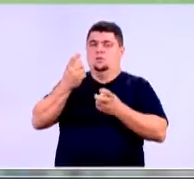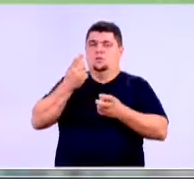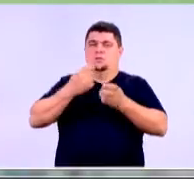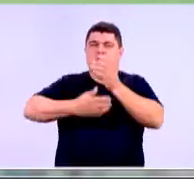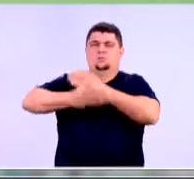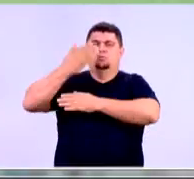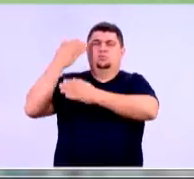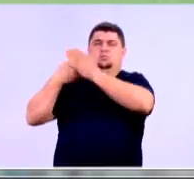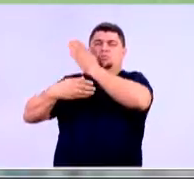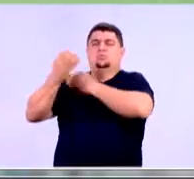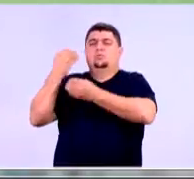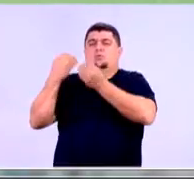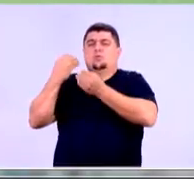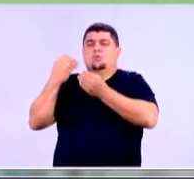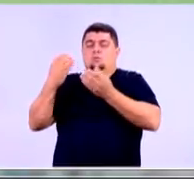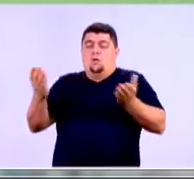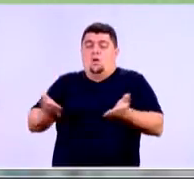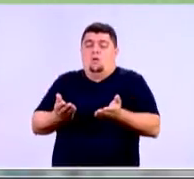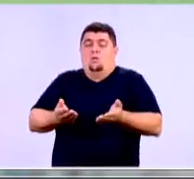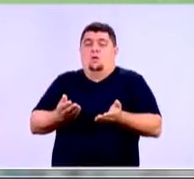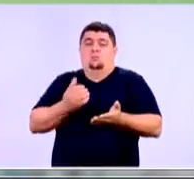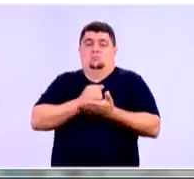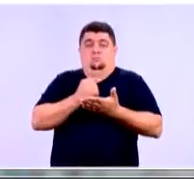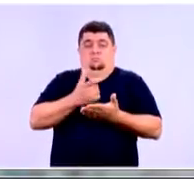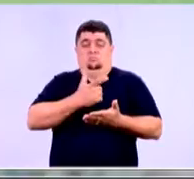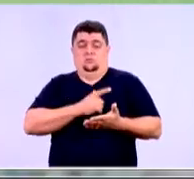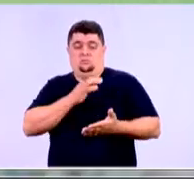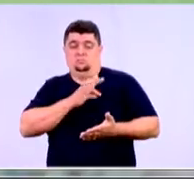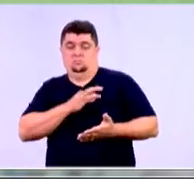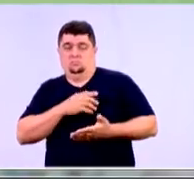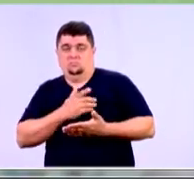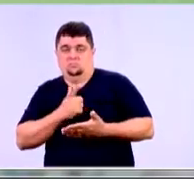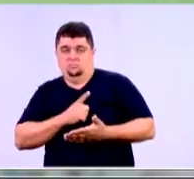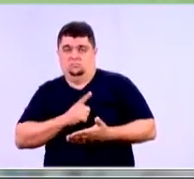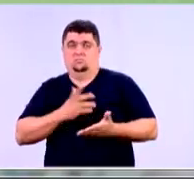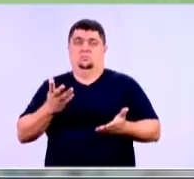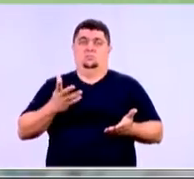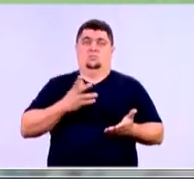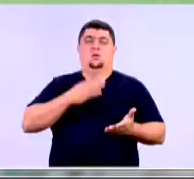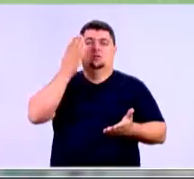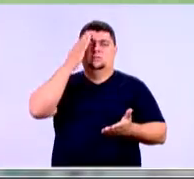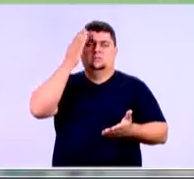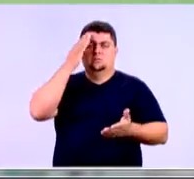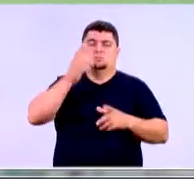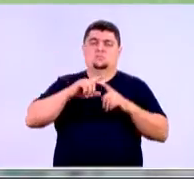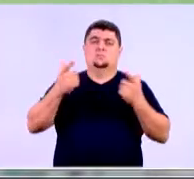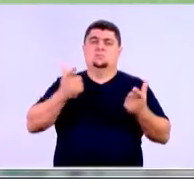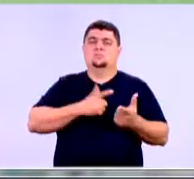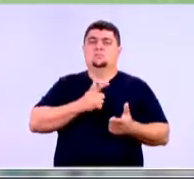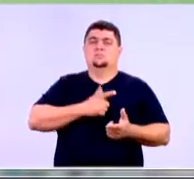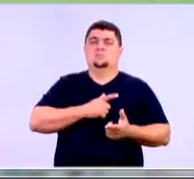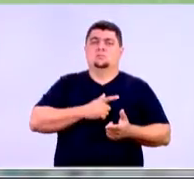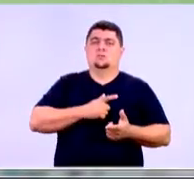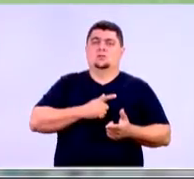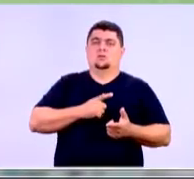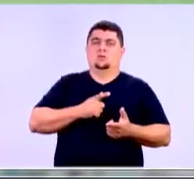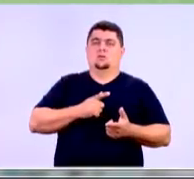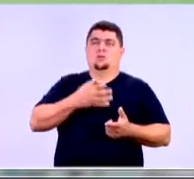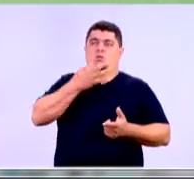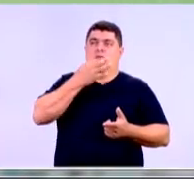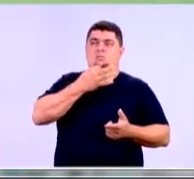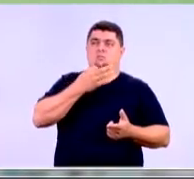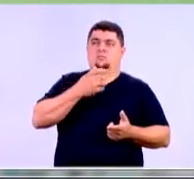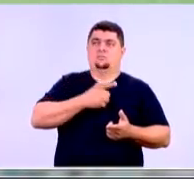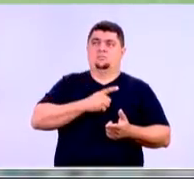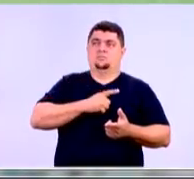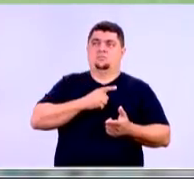e a atual realidade dessa pessoa. Para entender mais sobre a situação dessa pessoa, nós estamos aqui propondo